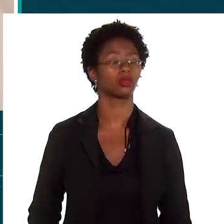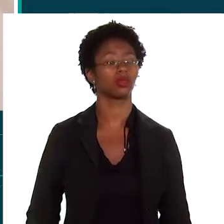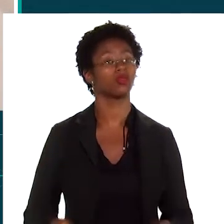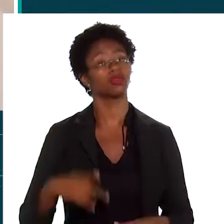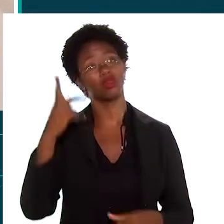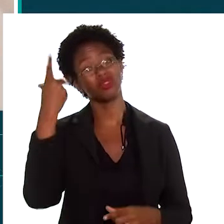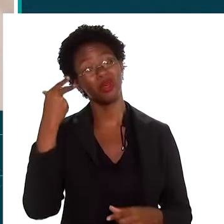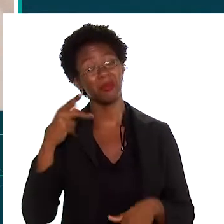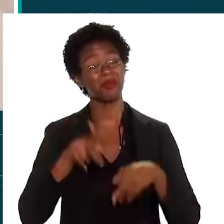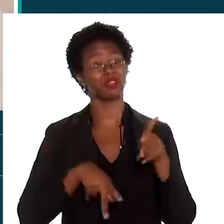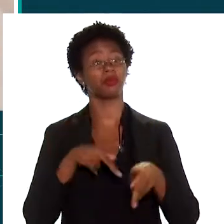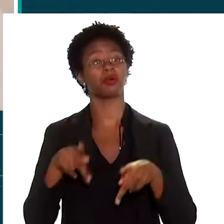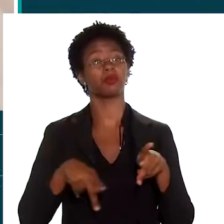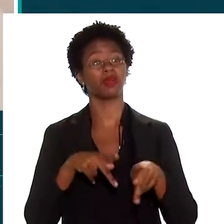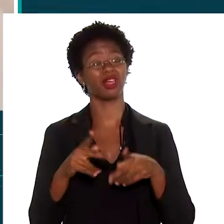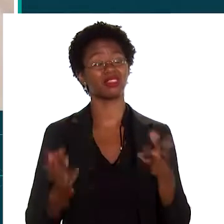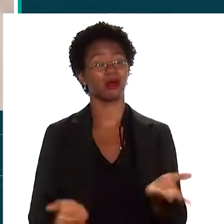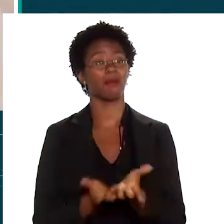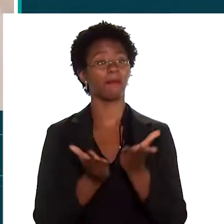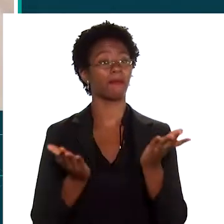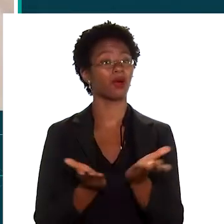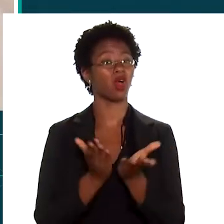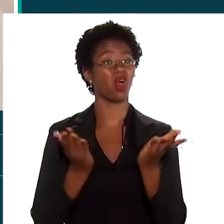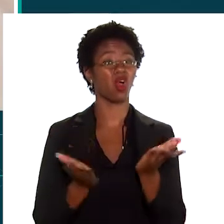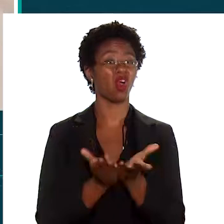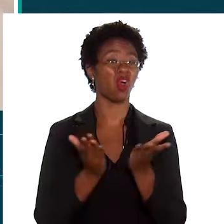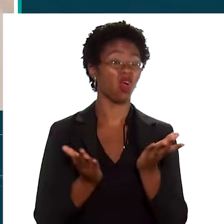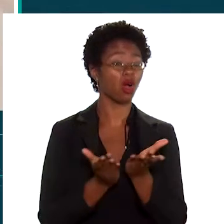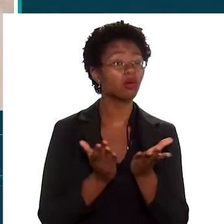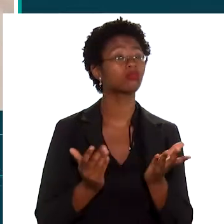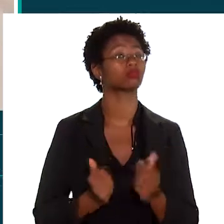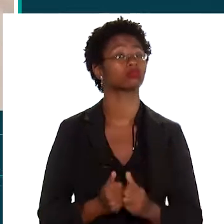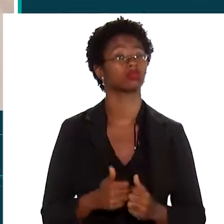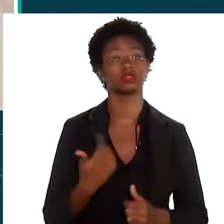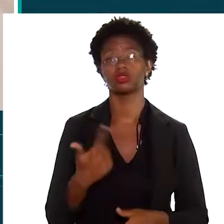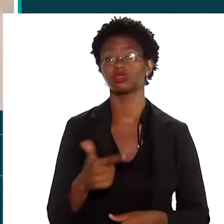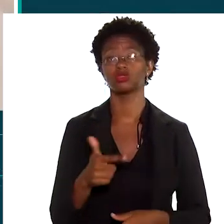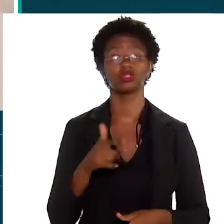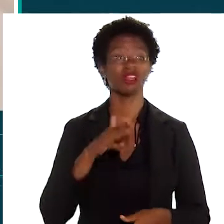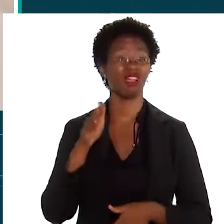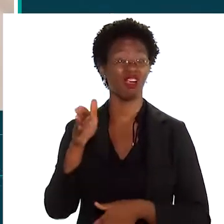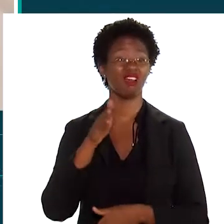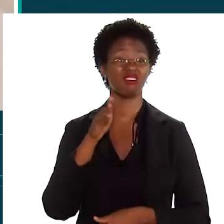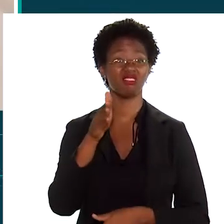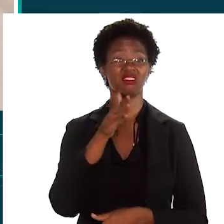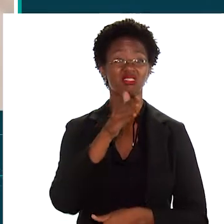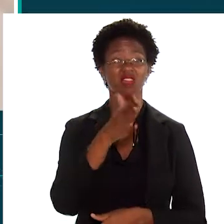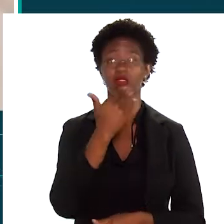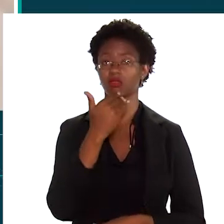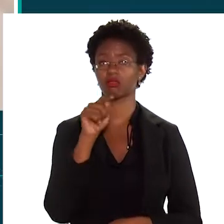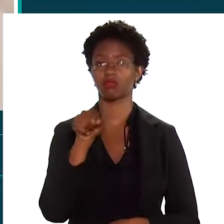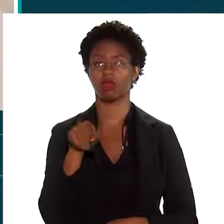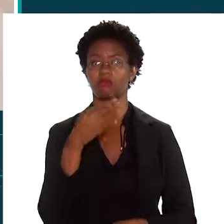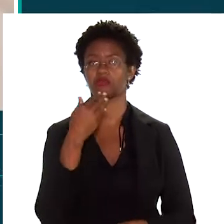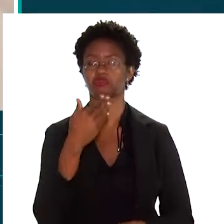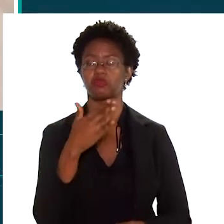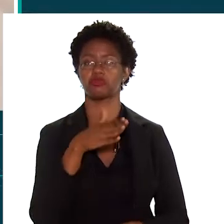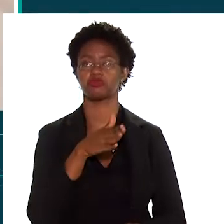essa camada da população mais pobre, mais empobrecida, não tem esse acesso a